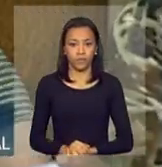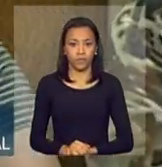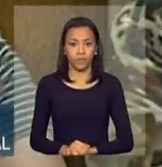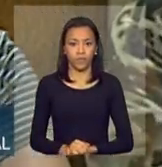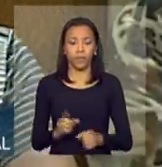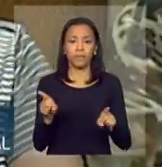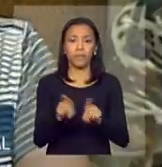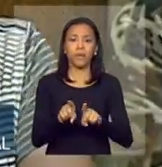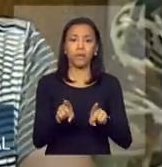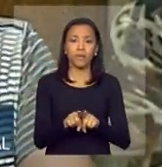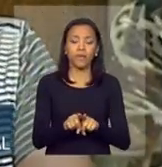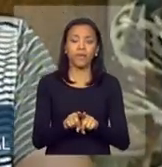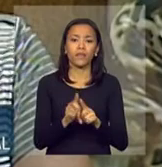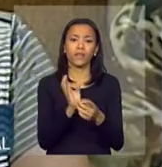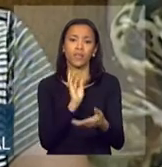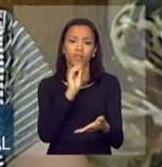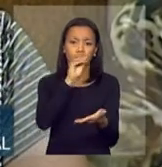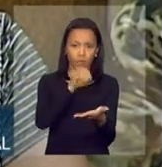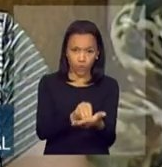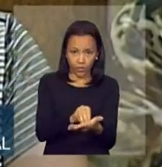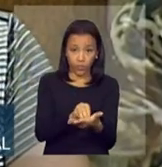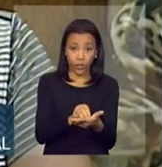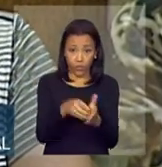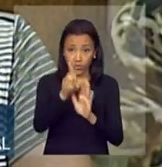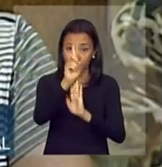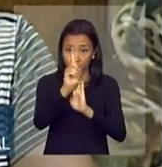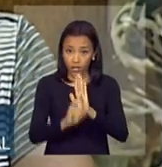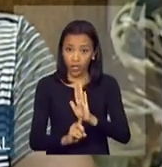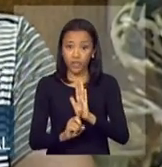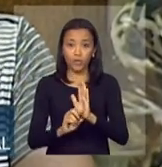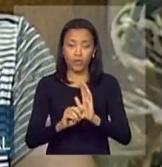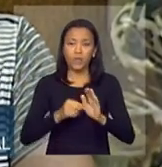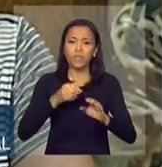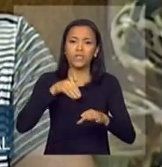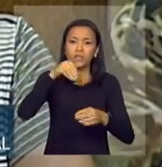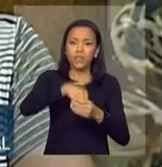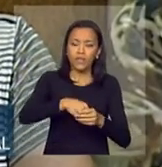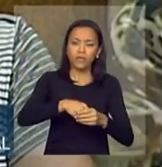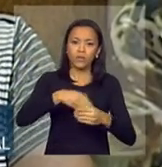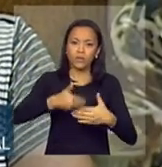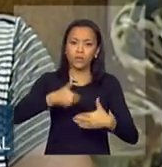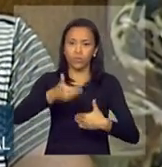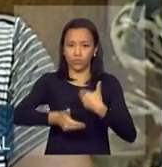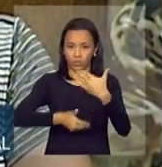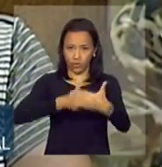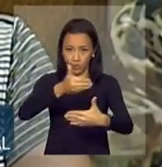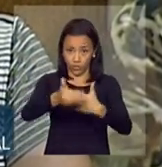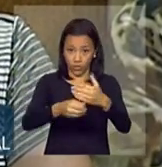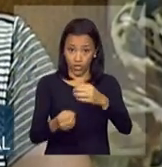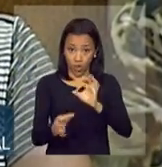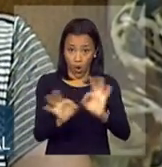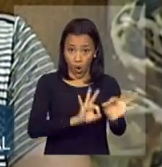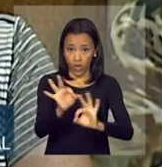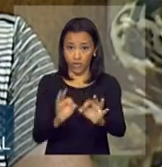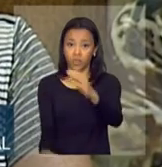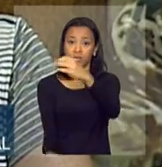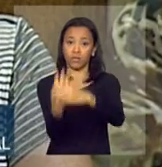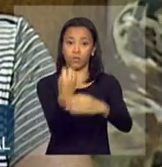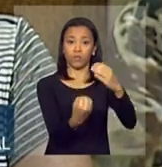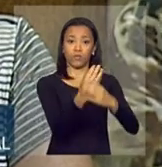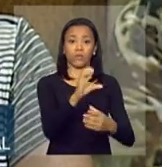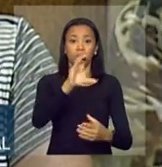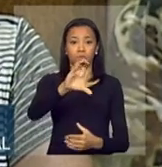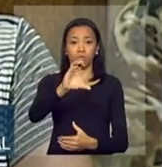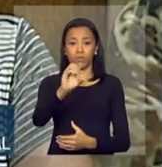Incluir a exigibilidade do direito humano à alimentação nos processos de formação dos conselhos, considerando a criação